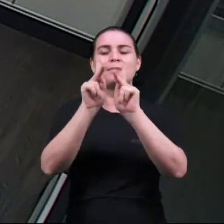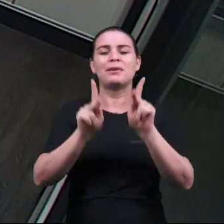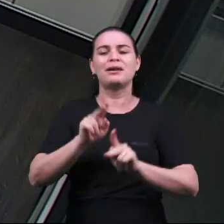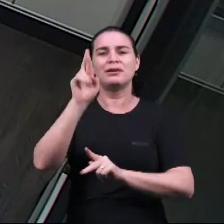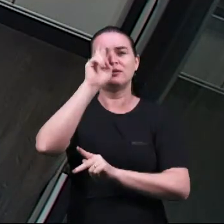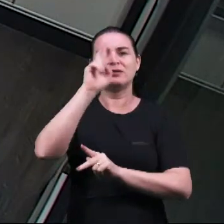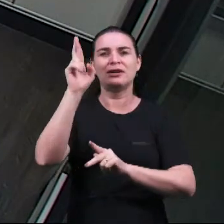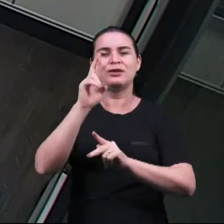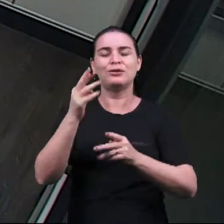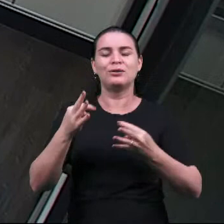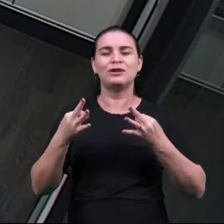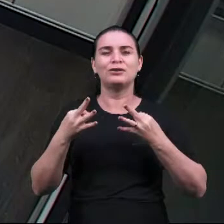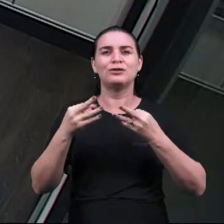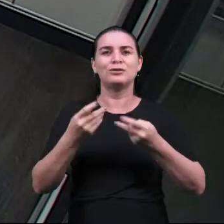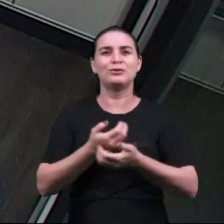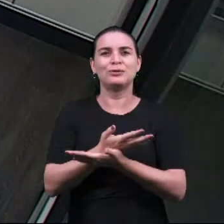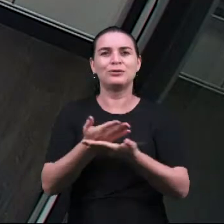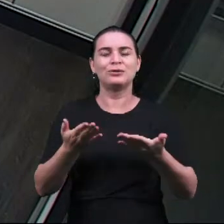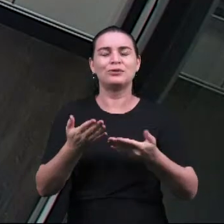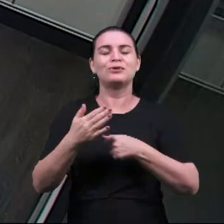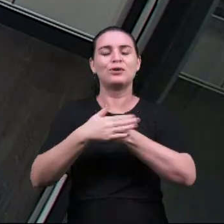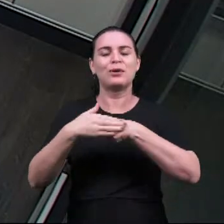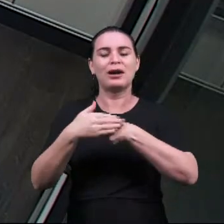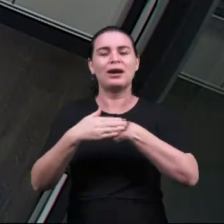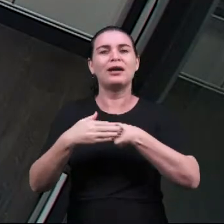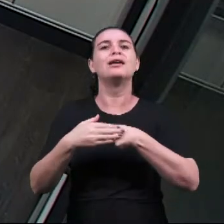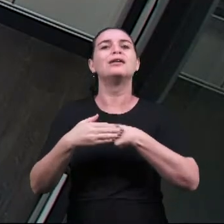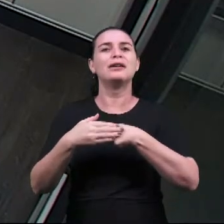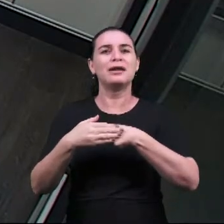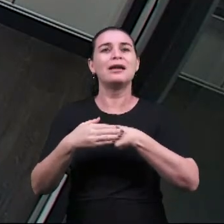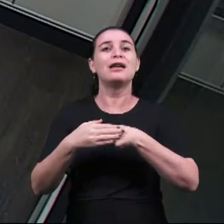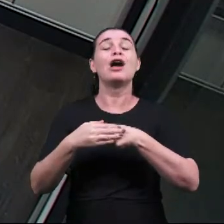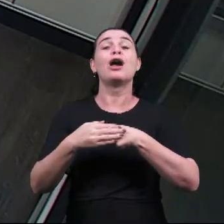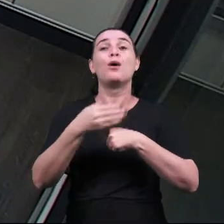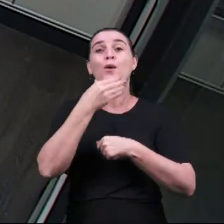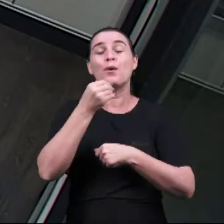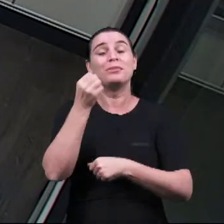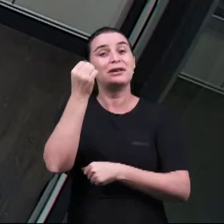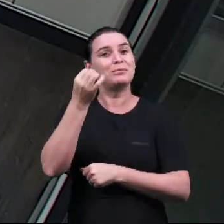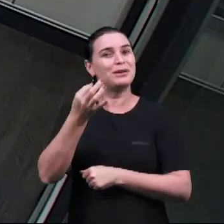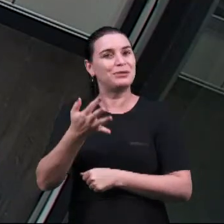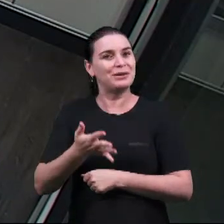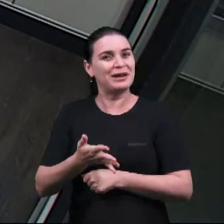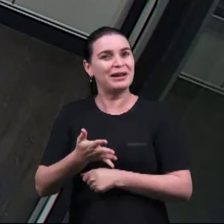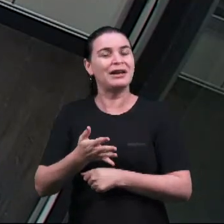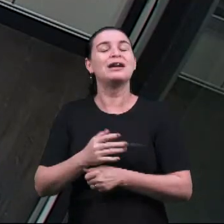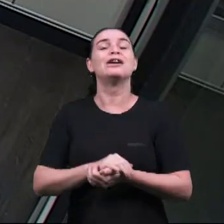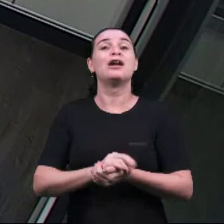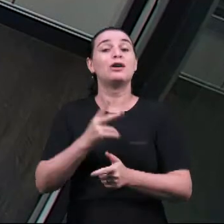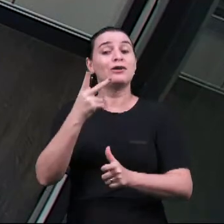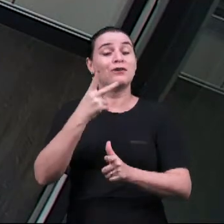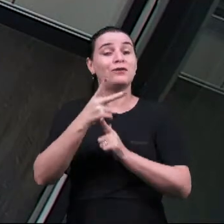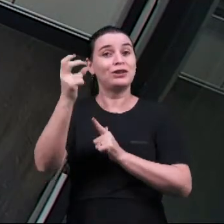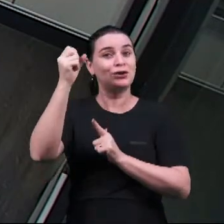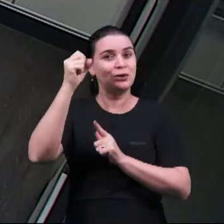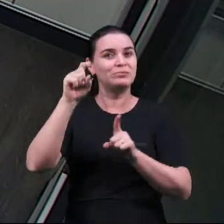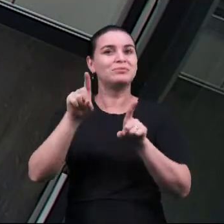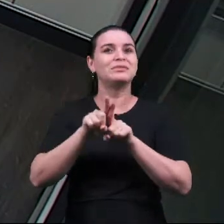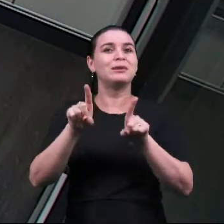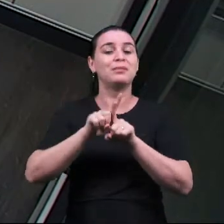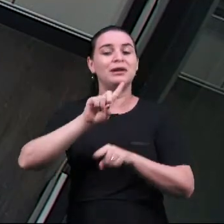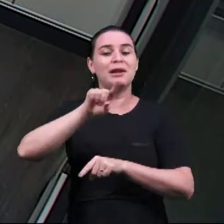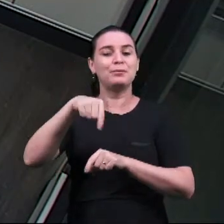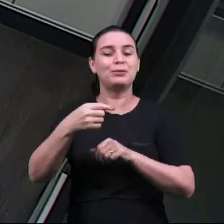todos os irmãos, paz do Senhor Kleber, quem tem um carinho muito grande, é o homem das madrugadas. Uma das grandes vitórias da obra